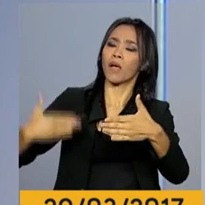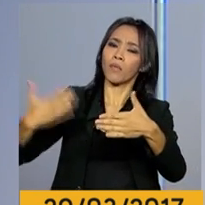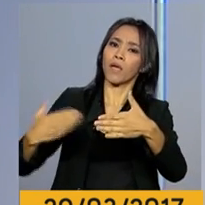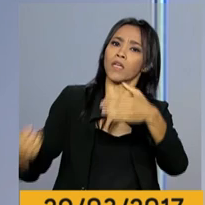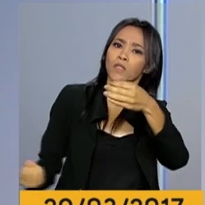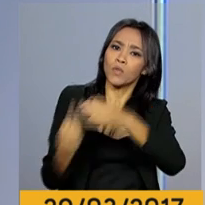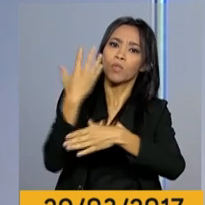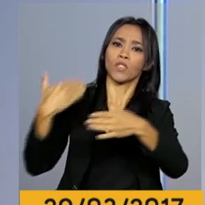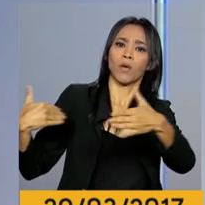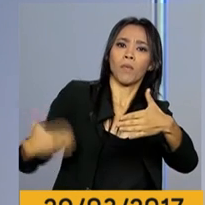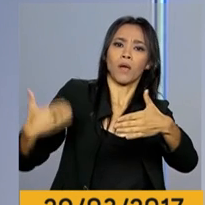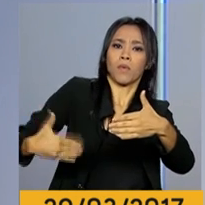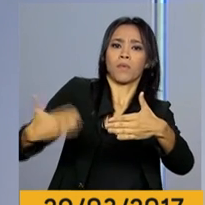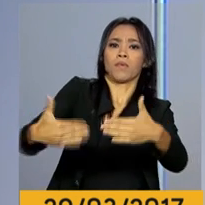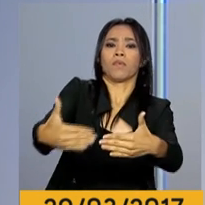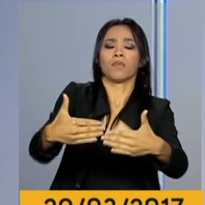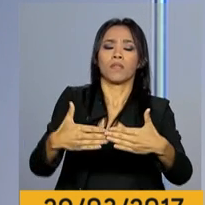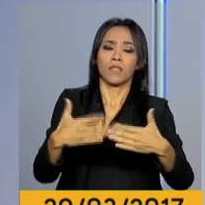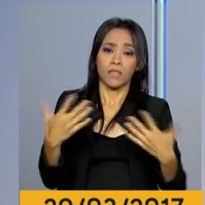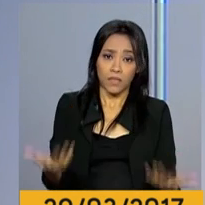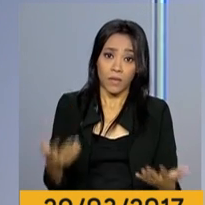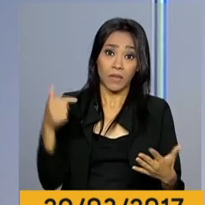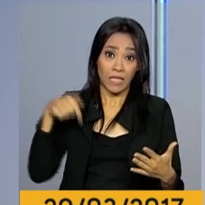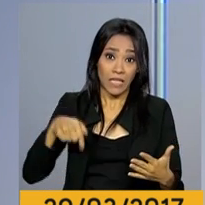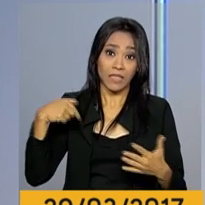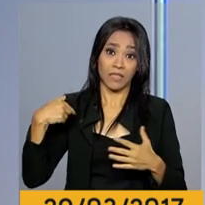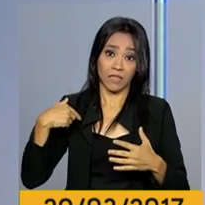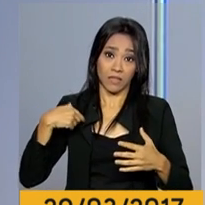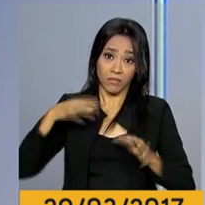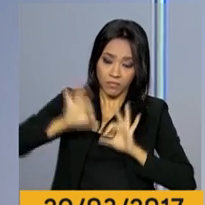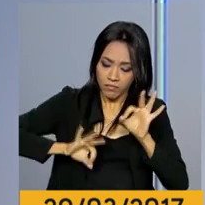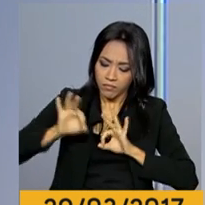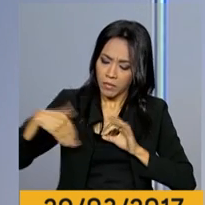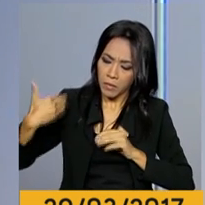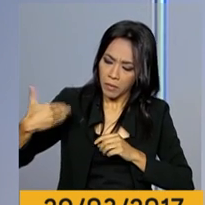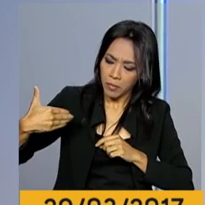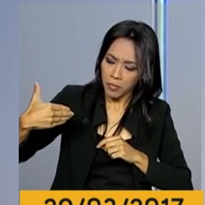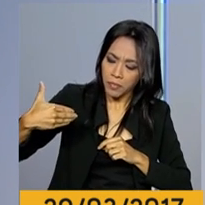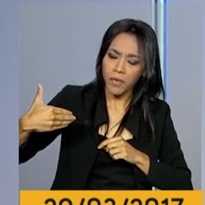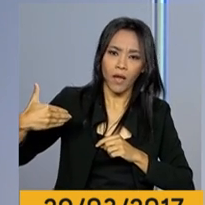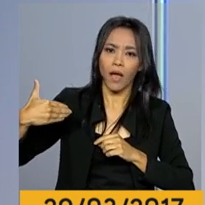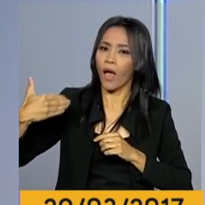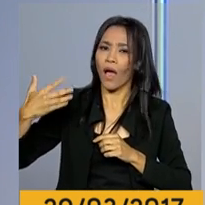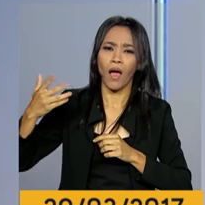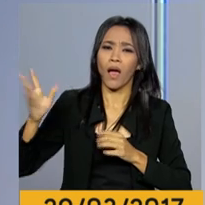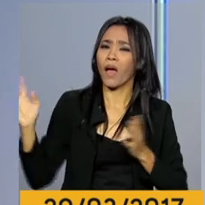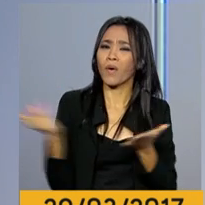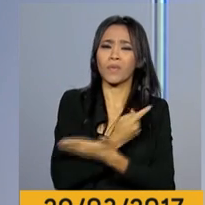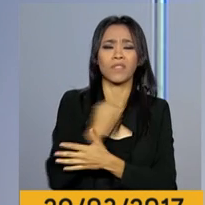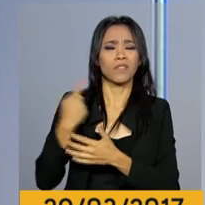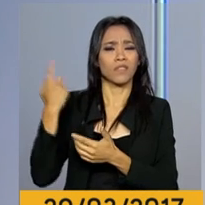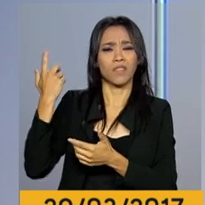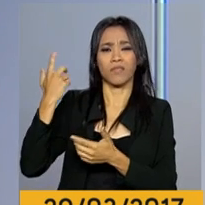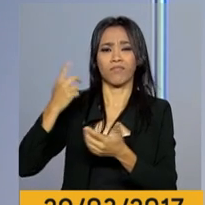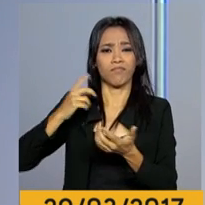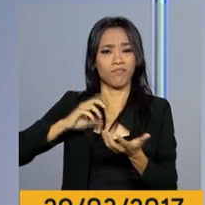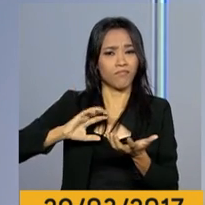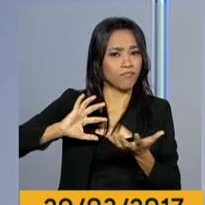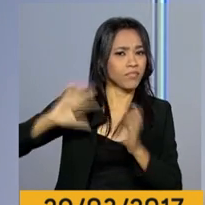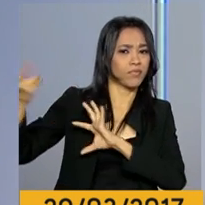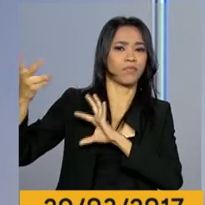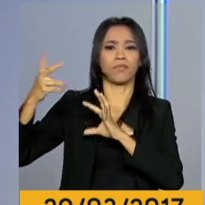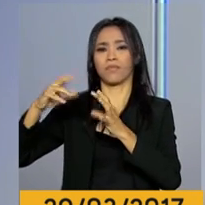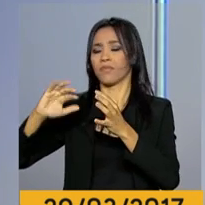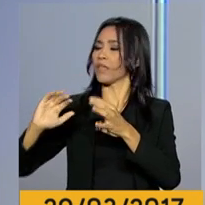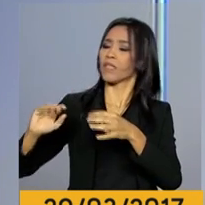juridicamente democráticos e deixa-te centralizadores só havia crise crises e mais crises é interessante notar